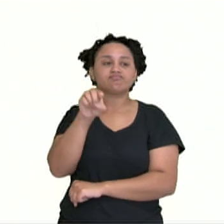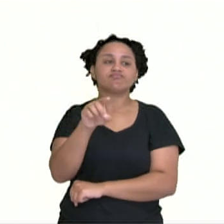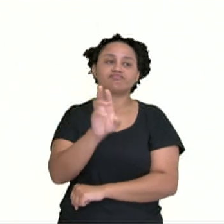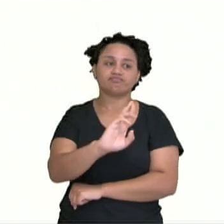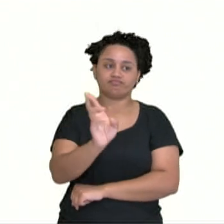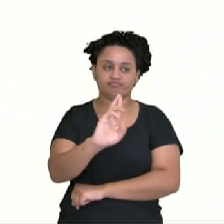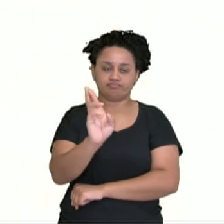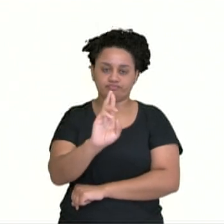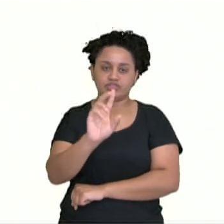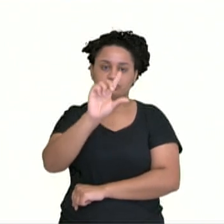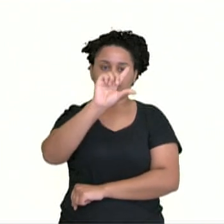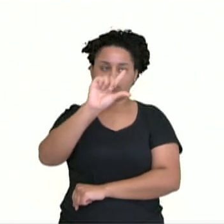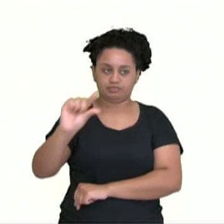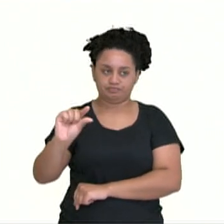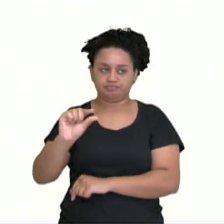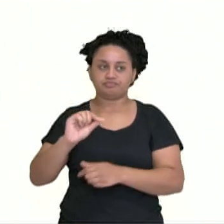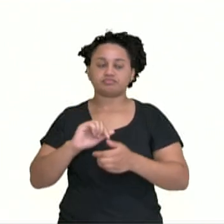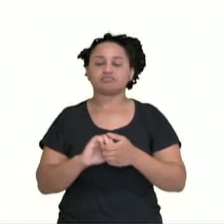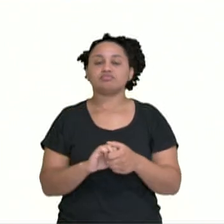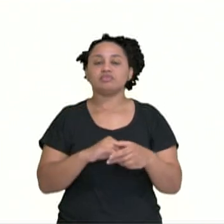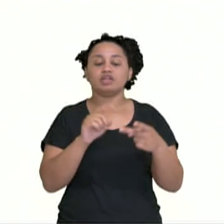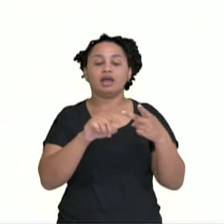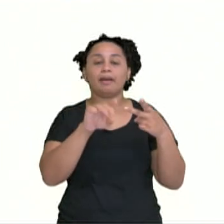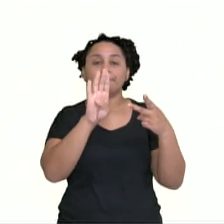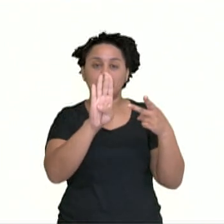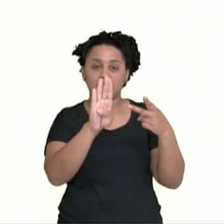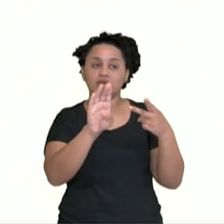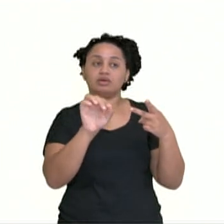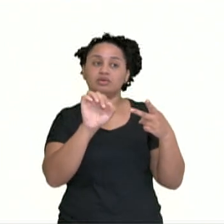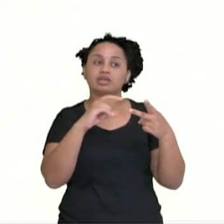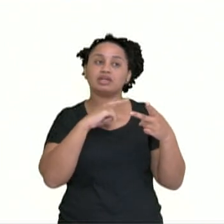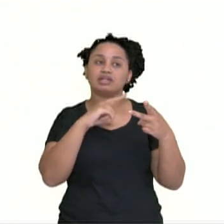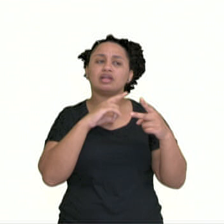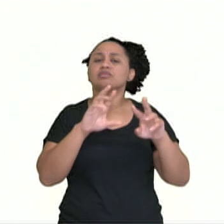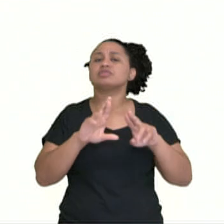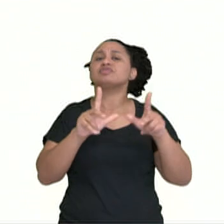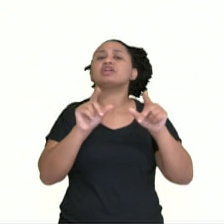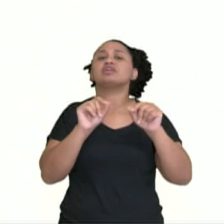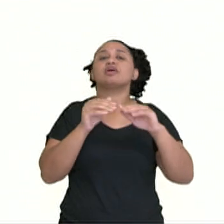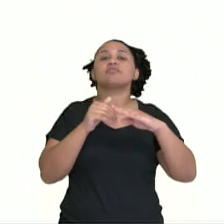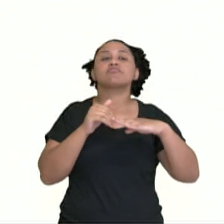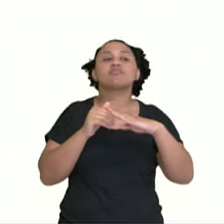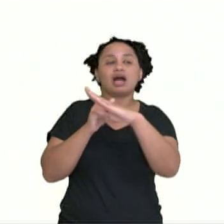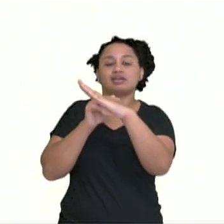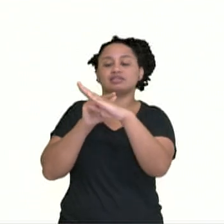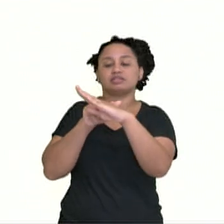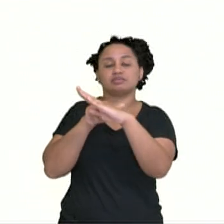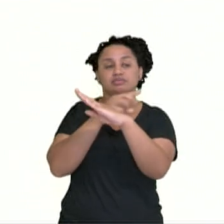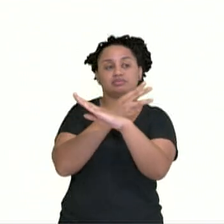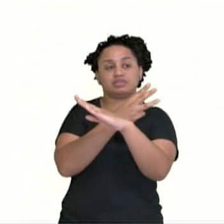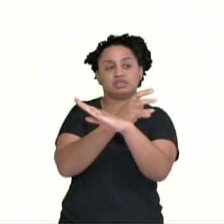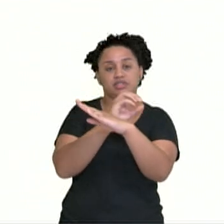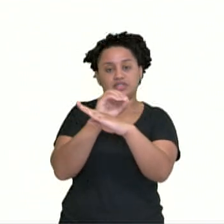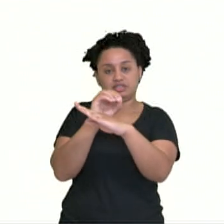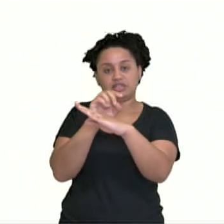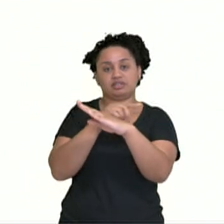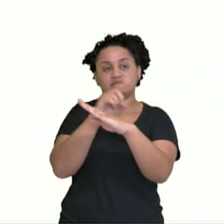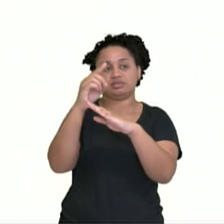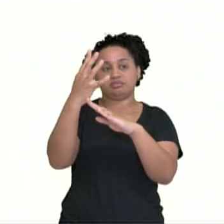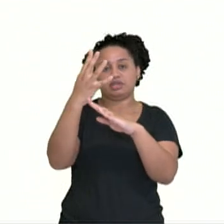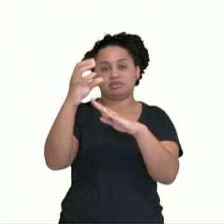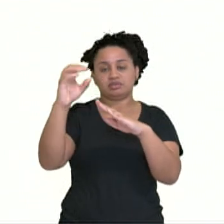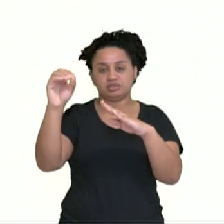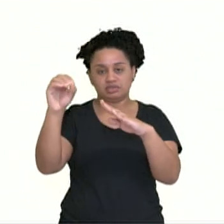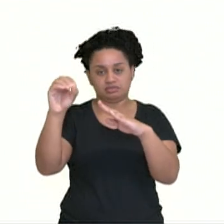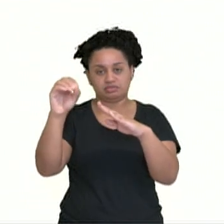Então, gráfico decrescente. A empresa B tem uma diferença aqui, um aumento, o gráfico dela é crescente e ela aumentou de 300